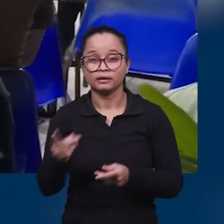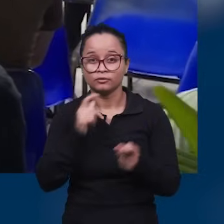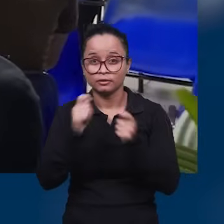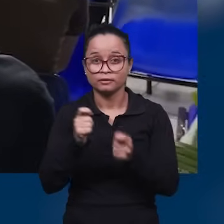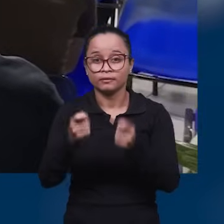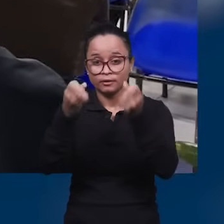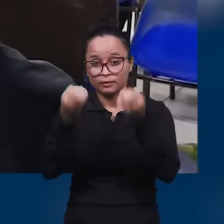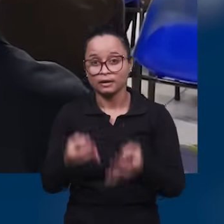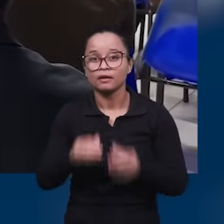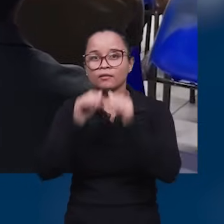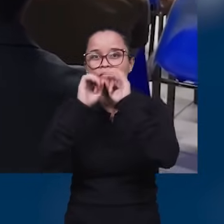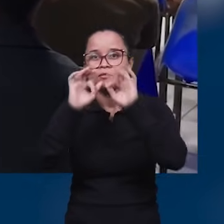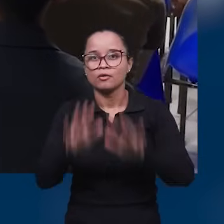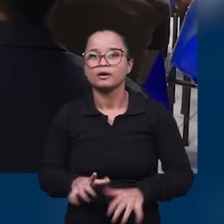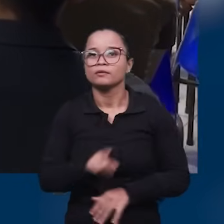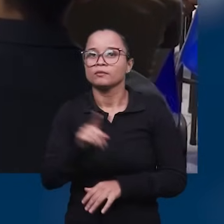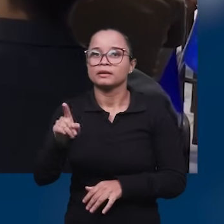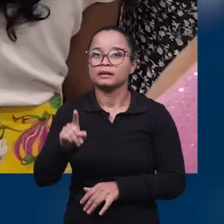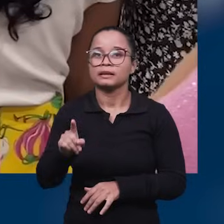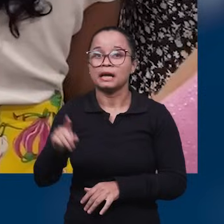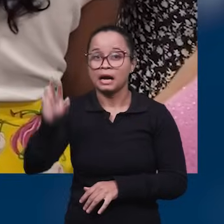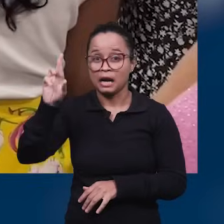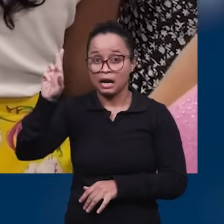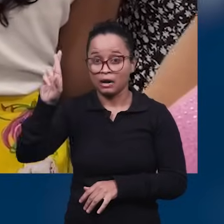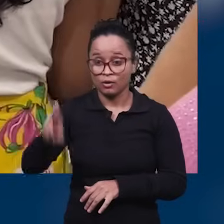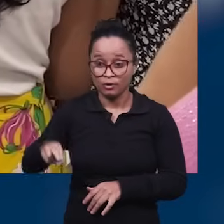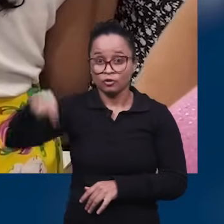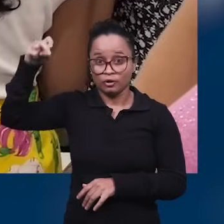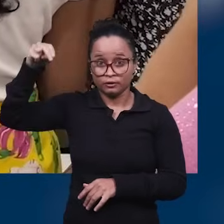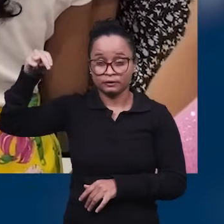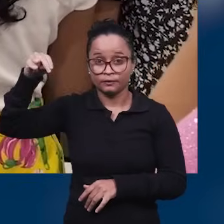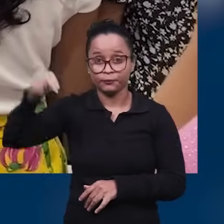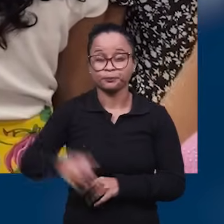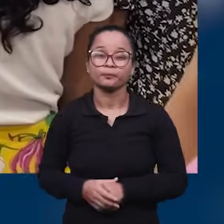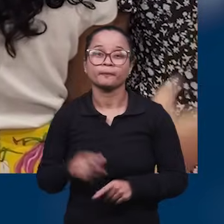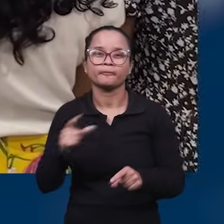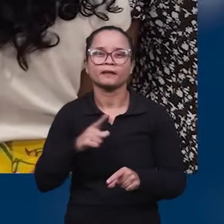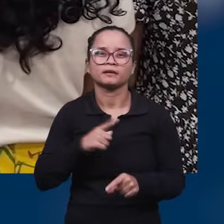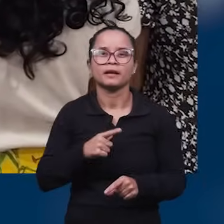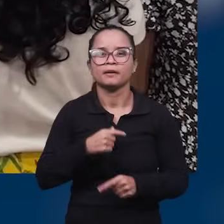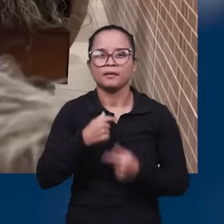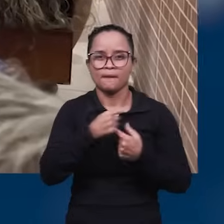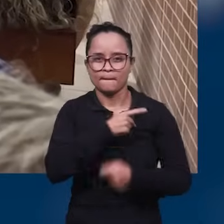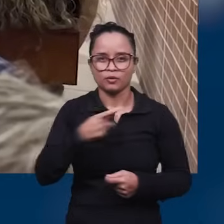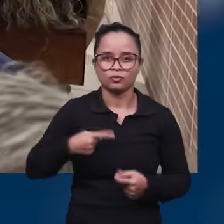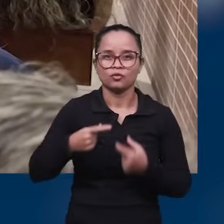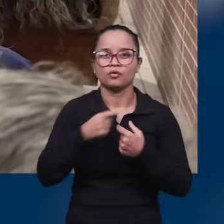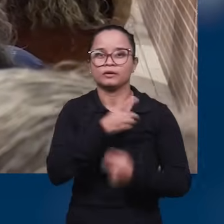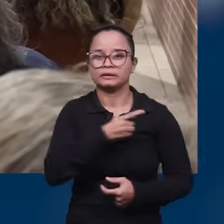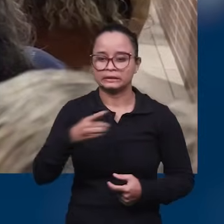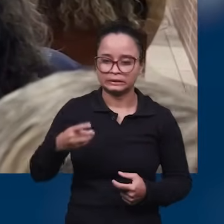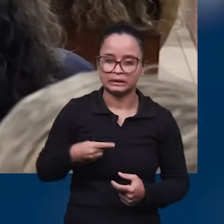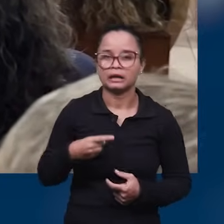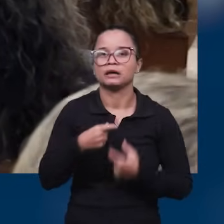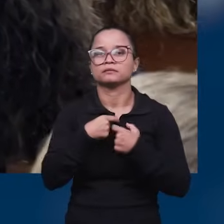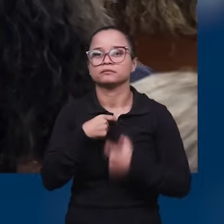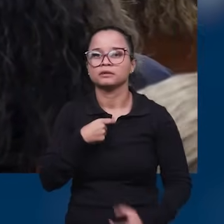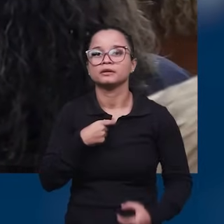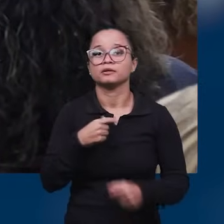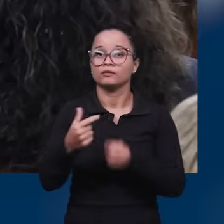abordando os aspectos do ministério no corpo. Este evento aconteceu em dois dias diferentes, nas ICM Igapó e